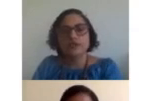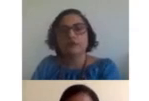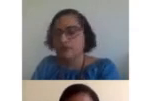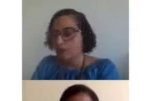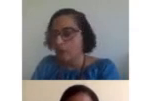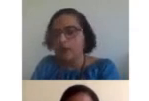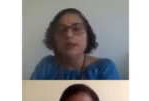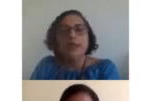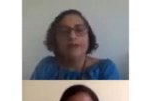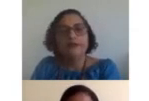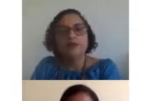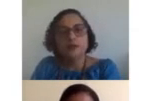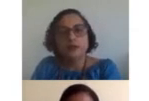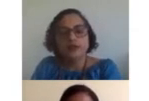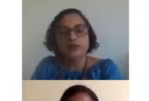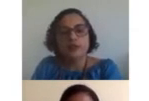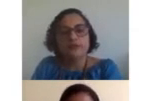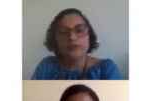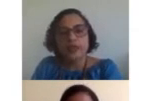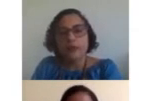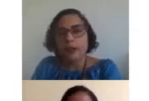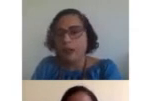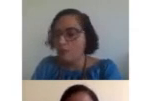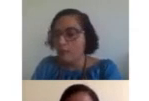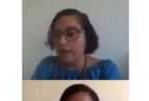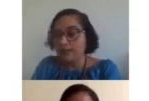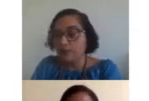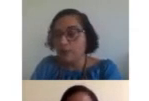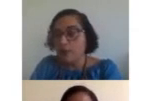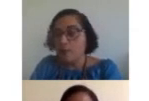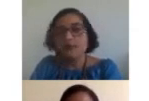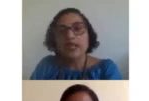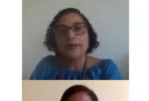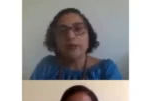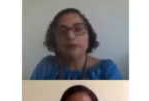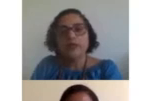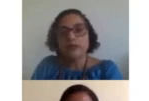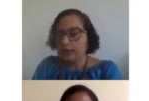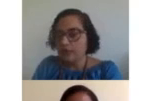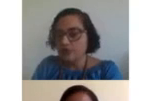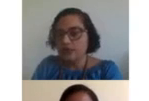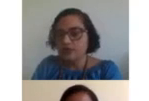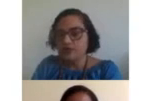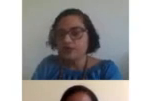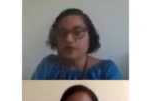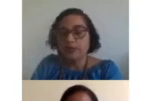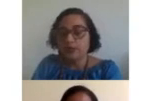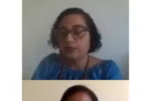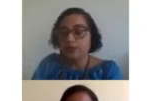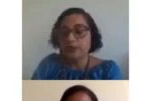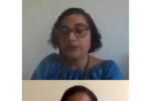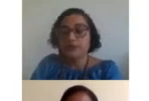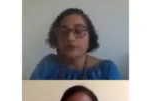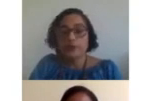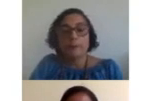adolescentes e jovens que estão na escola, a falta de perspectivas, né? O acirramento